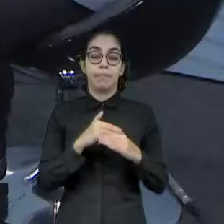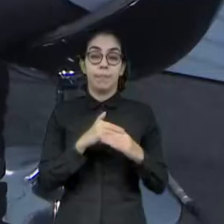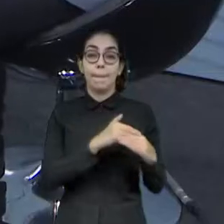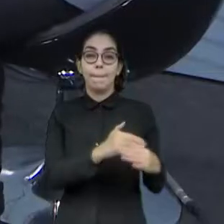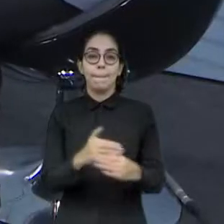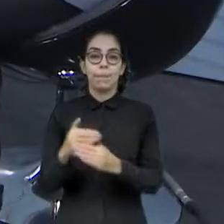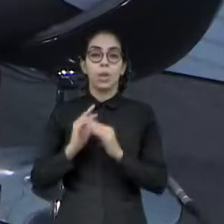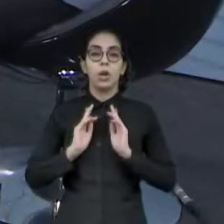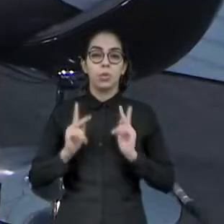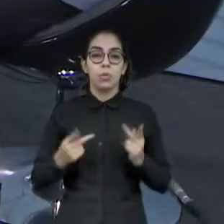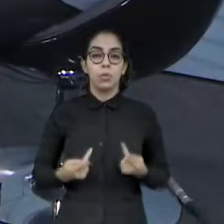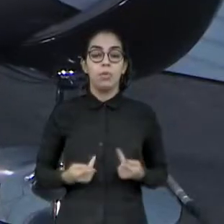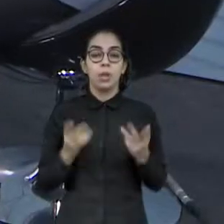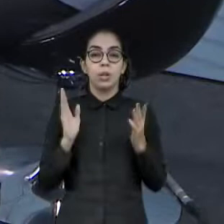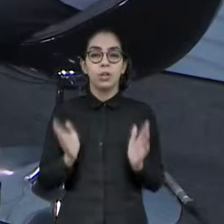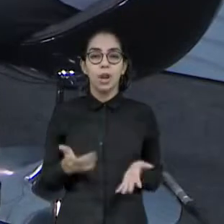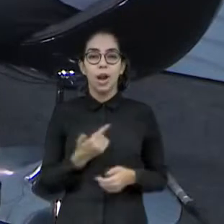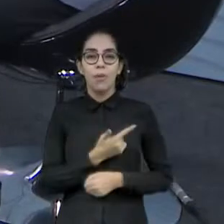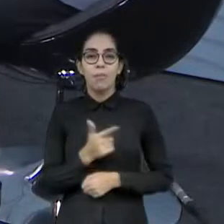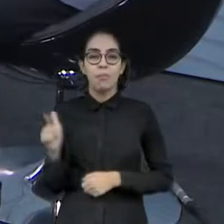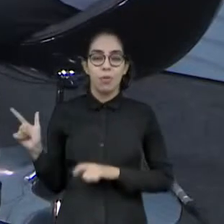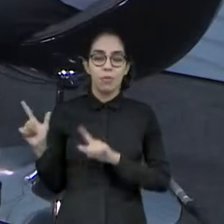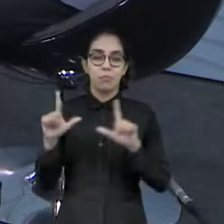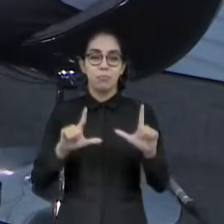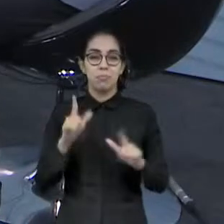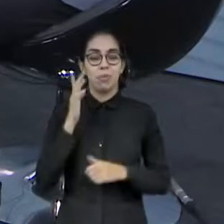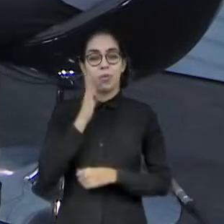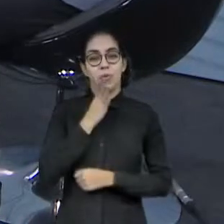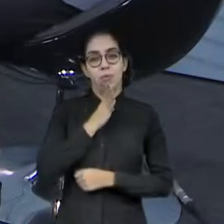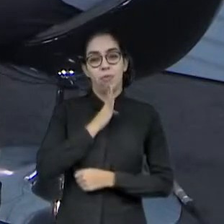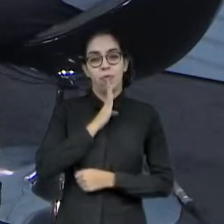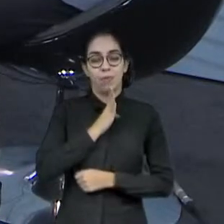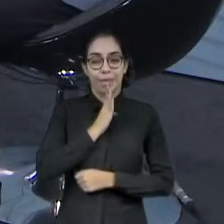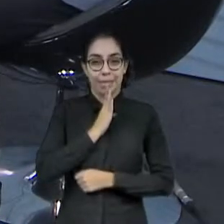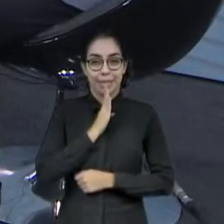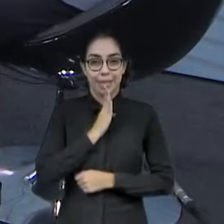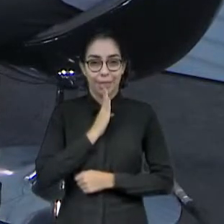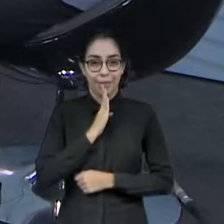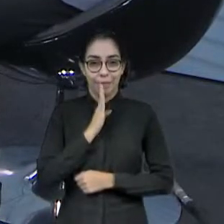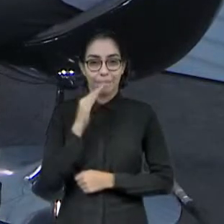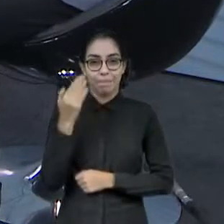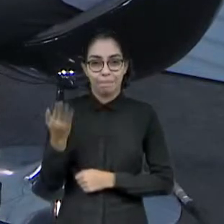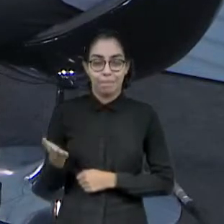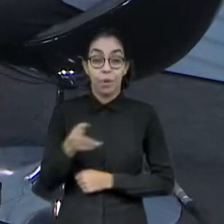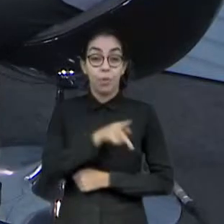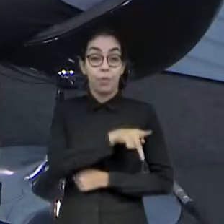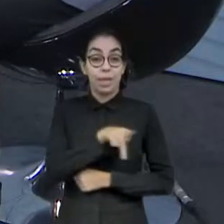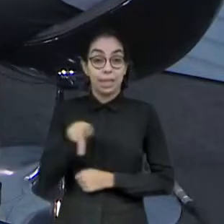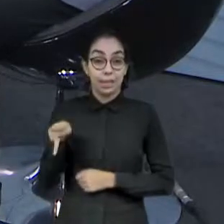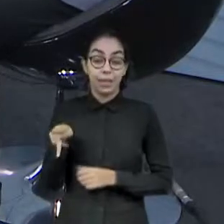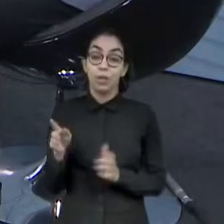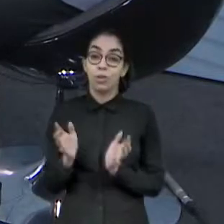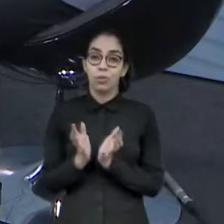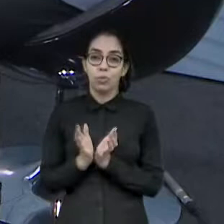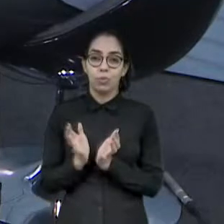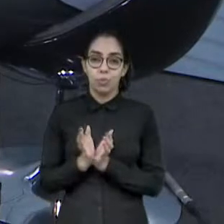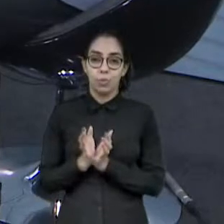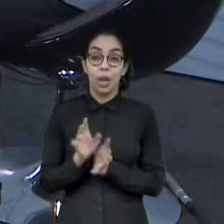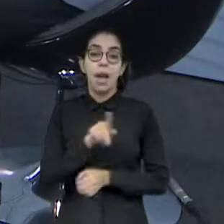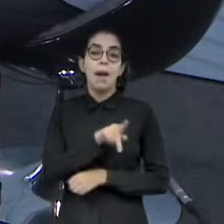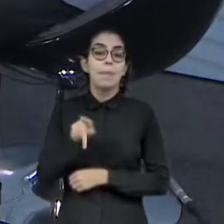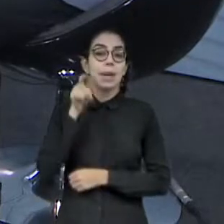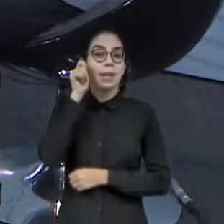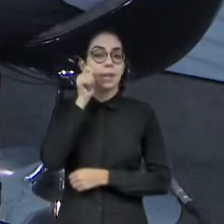um programa aqui sobre a comissão lá, viu? Uhum. Maria de Lourdes. Veio o presidente da comissão. A presidente, bom, presidente,